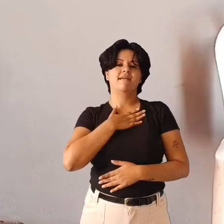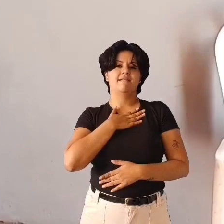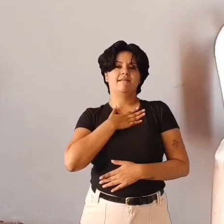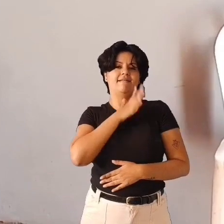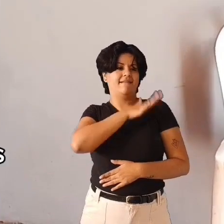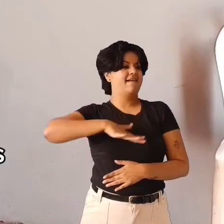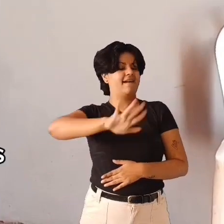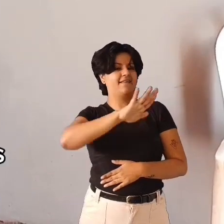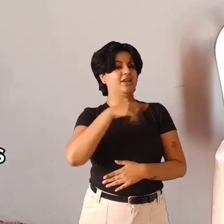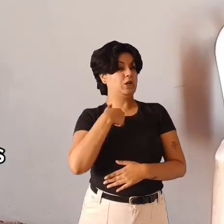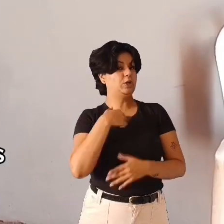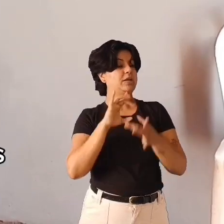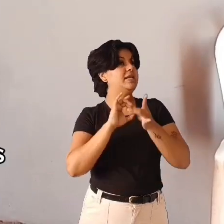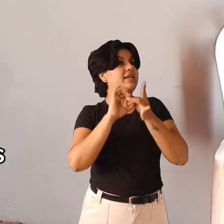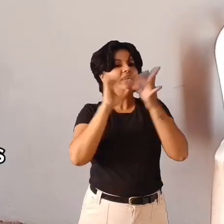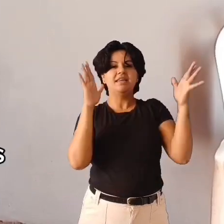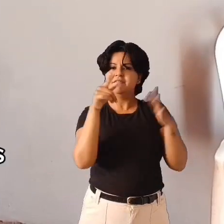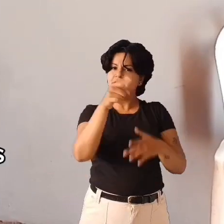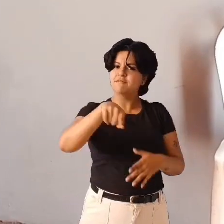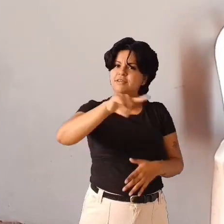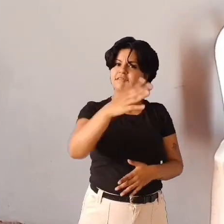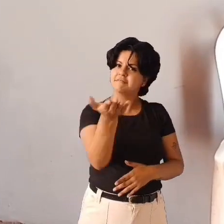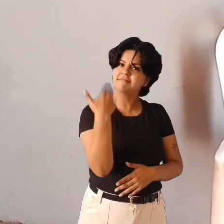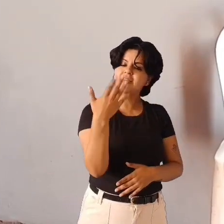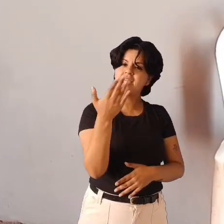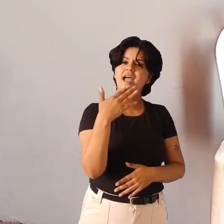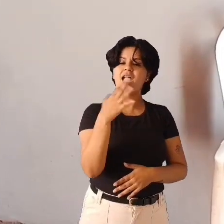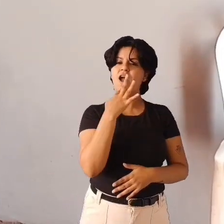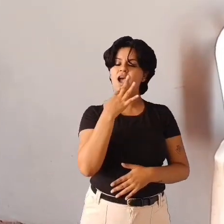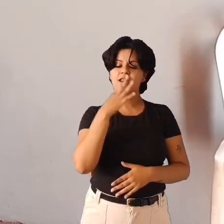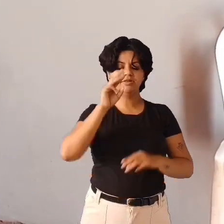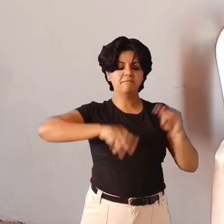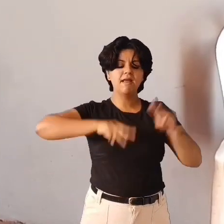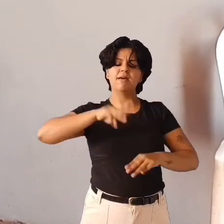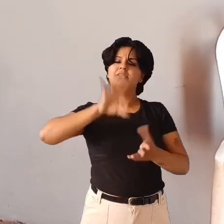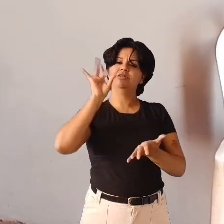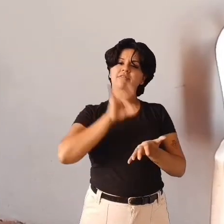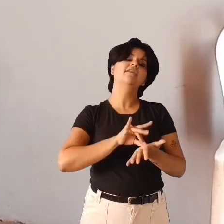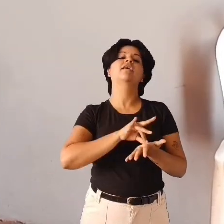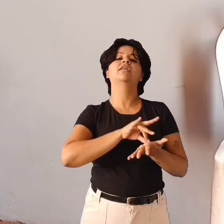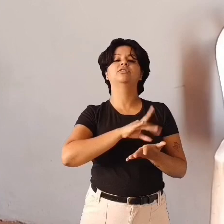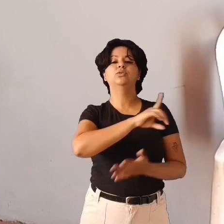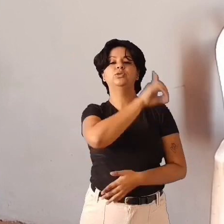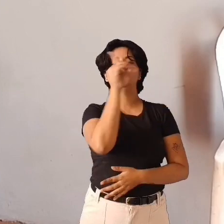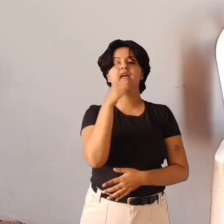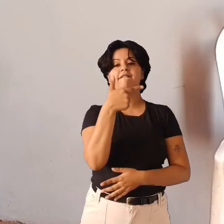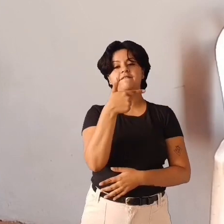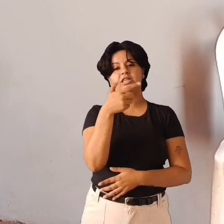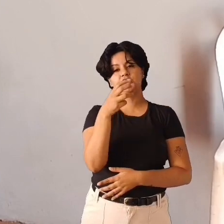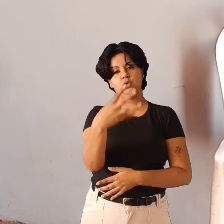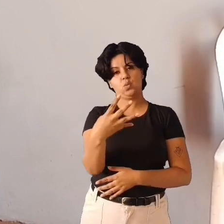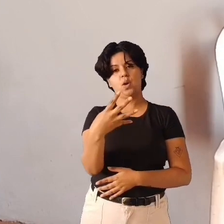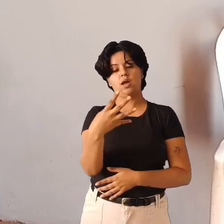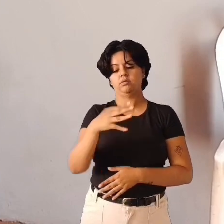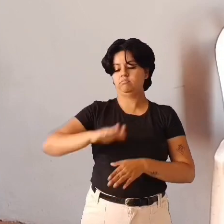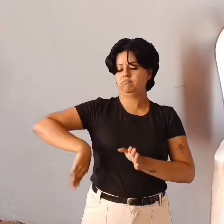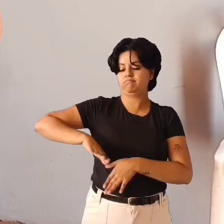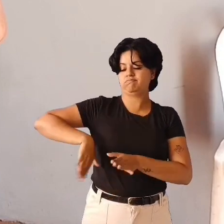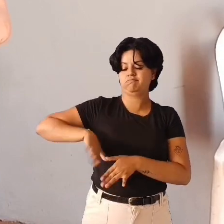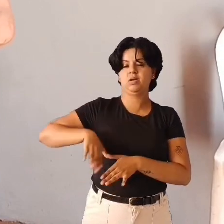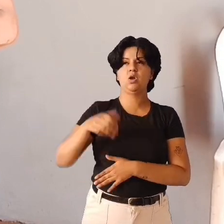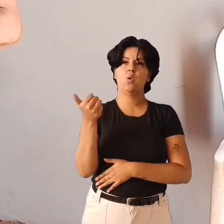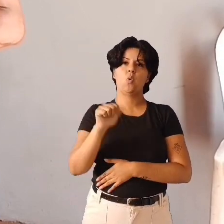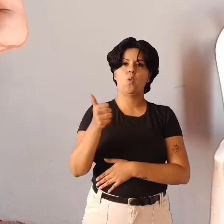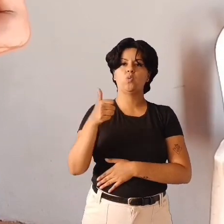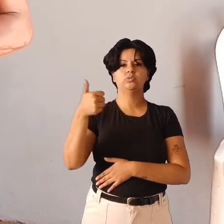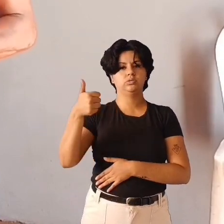terra, dizer que a gente está de portas abertas para vocês virem conhecer realmente o Marabaixo no dia 24,